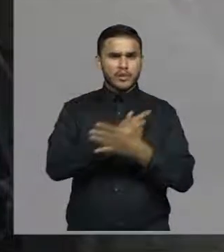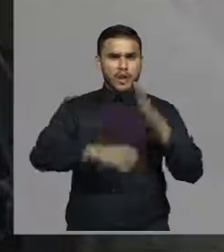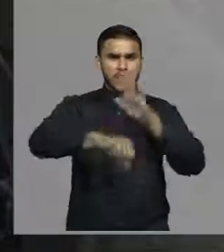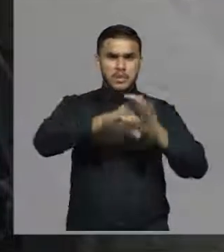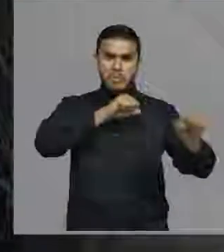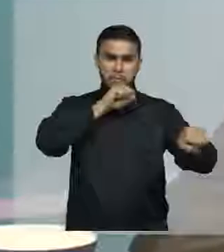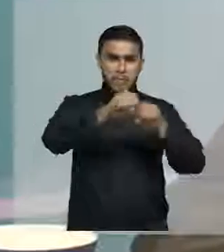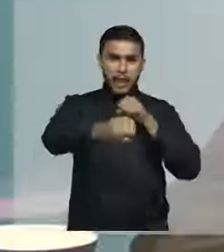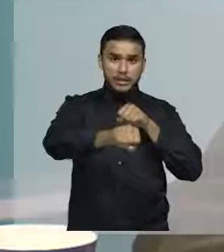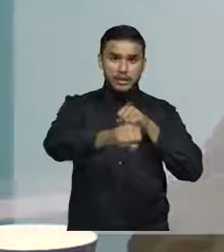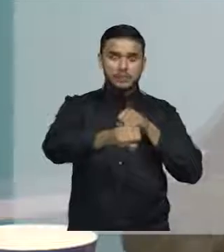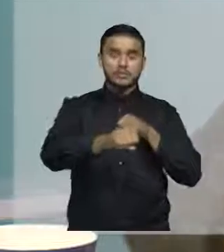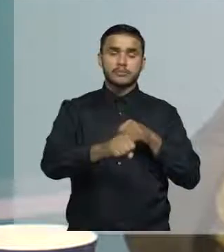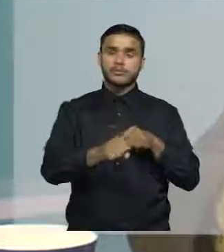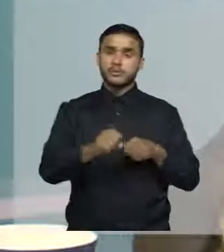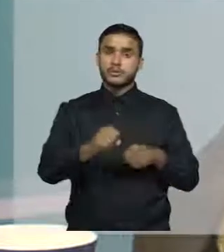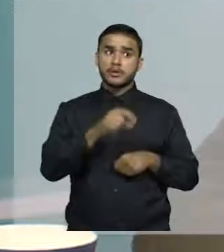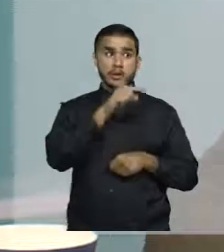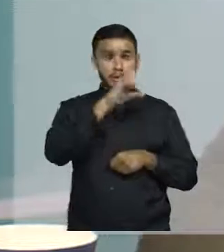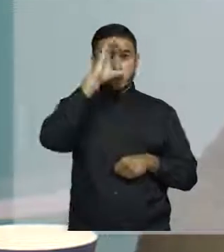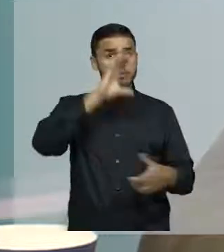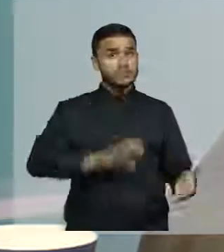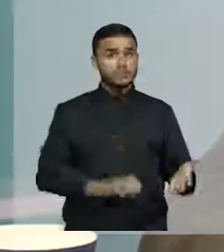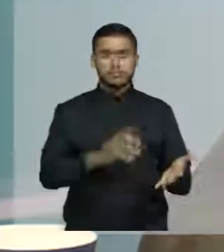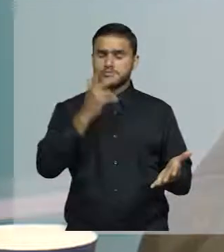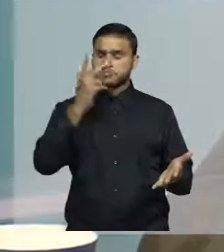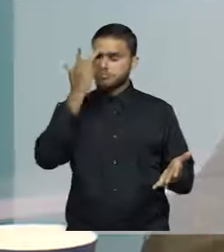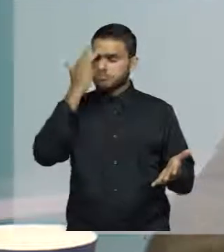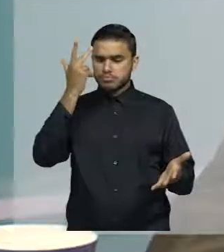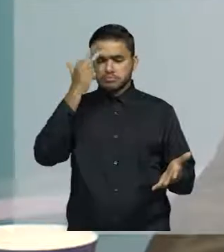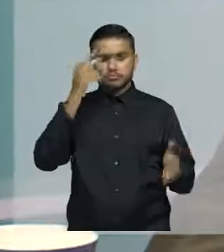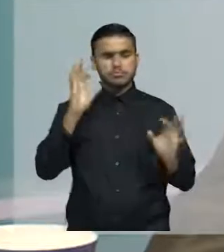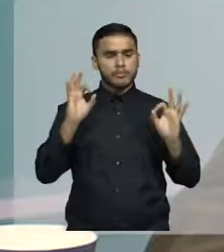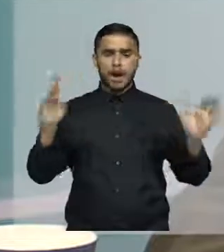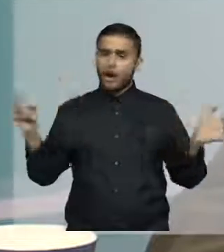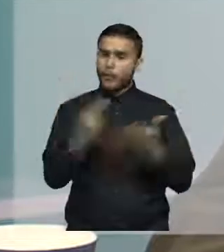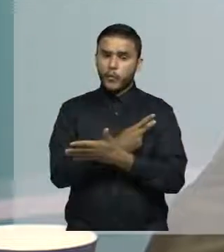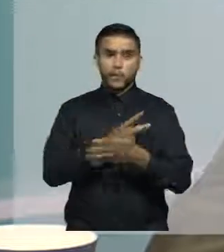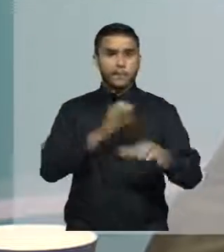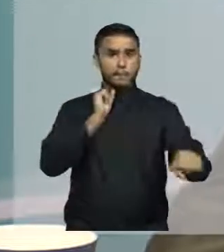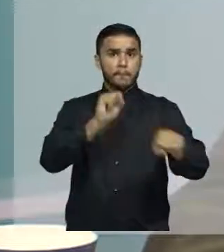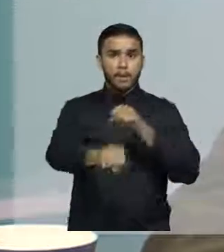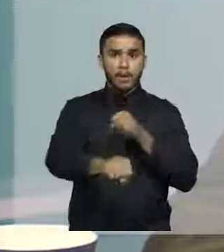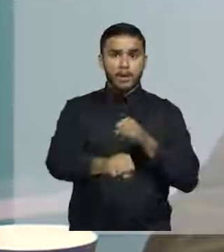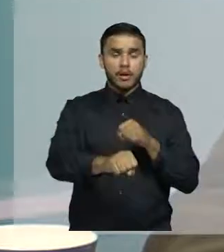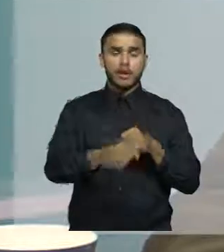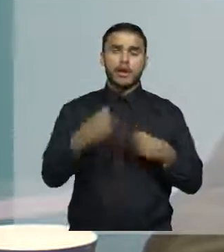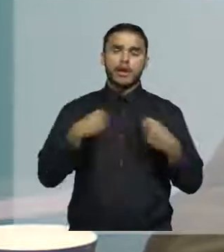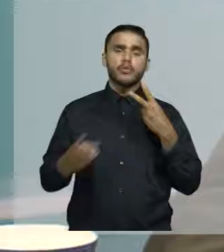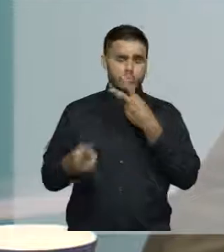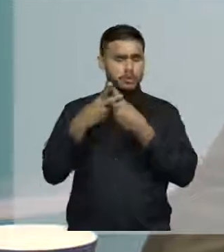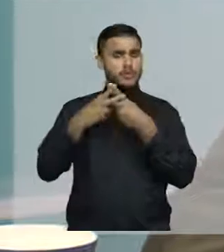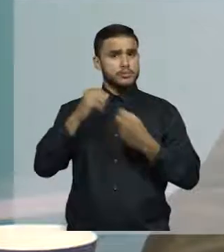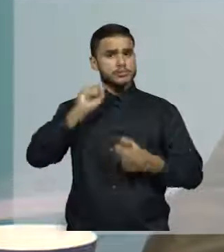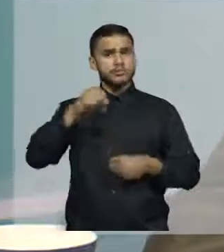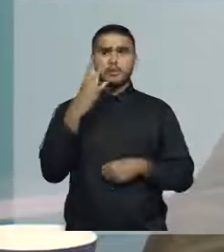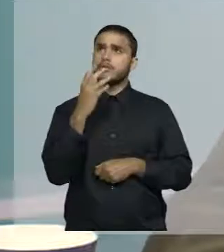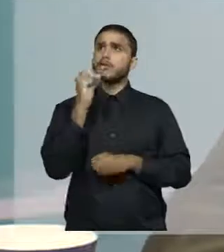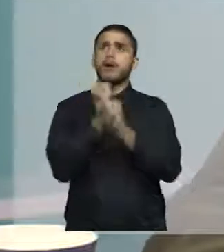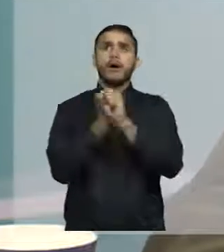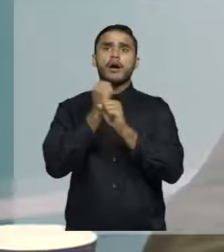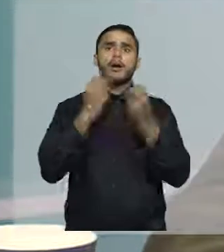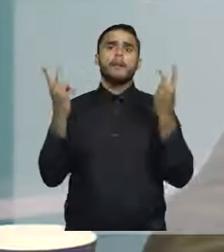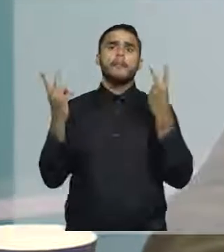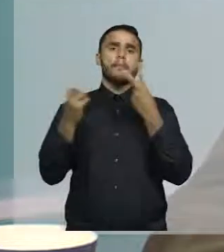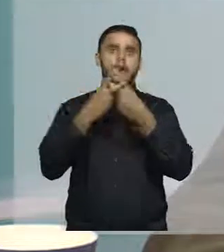um cidadão comum que, no momento de falta de controle, comete um crime. É diferente do sujeito que comete crime de forma contumaz,